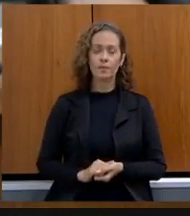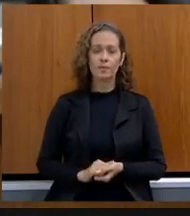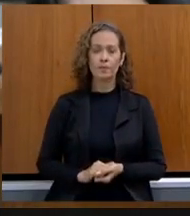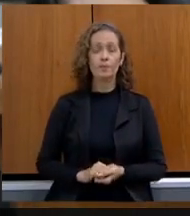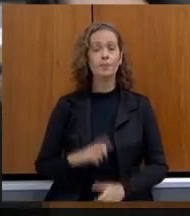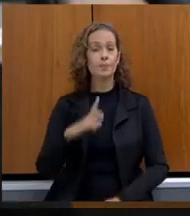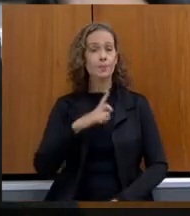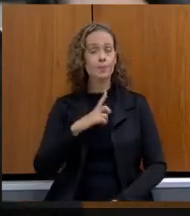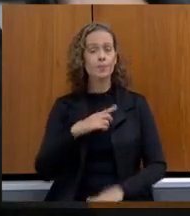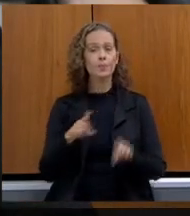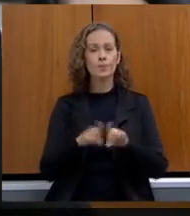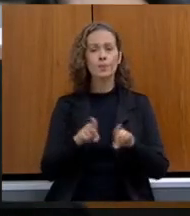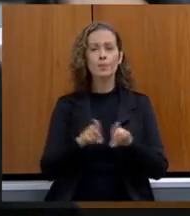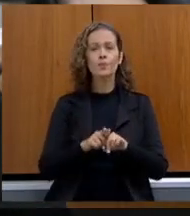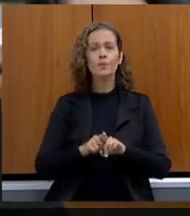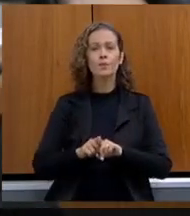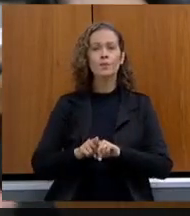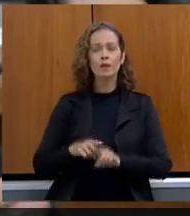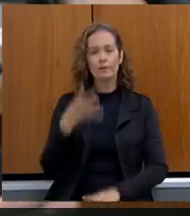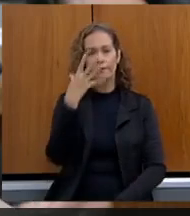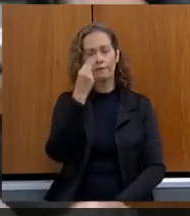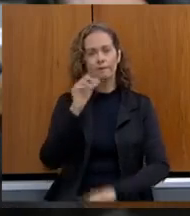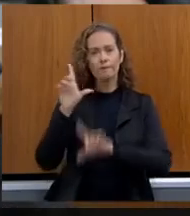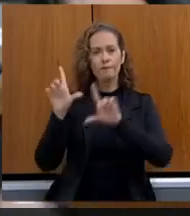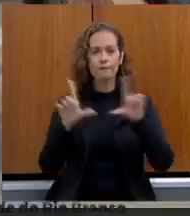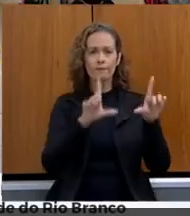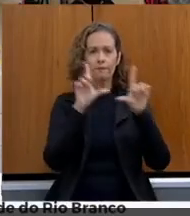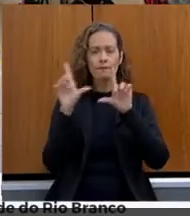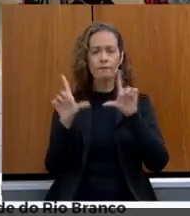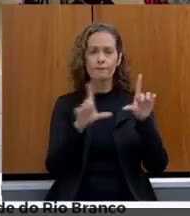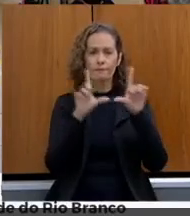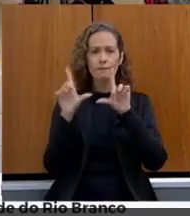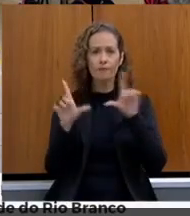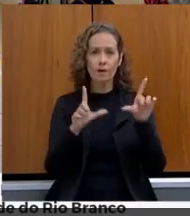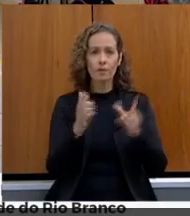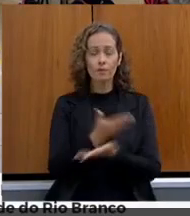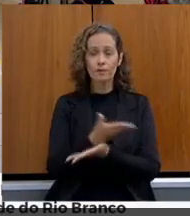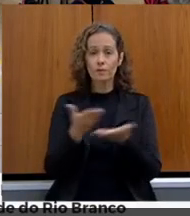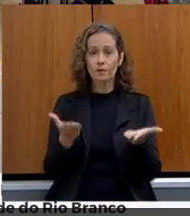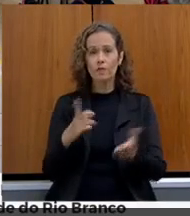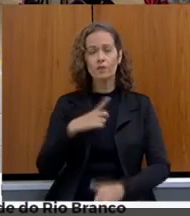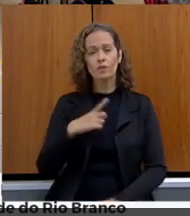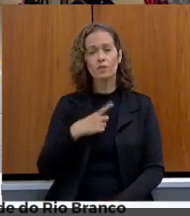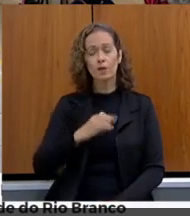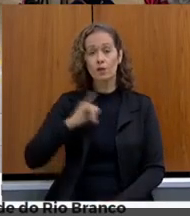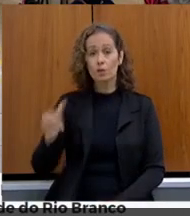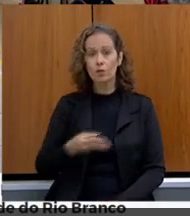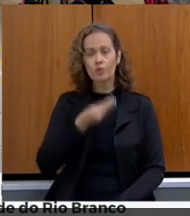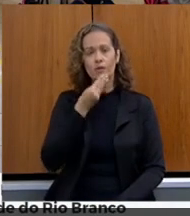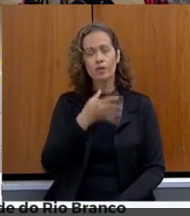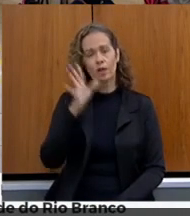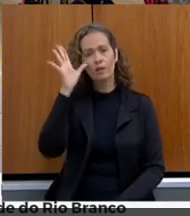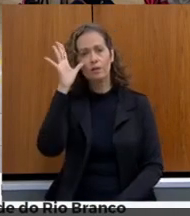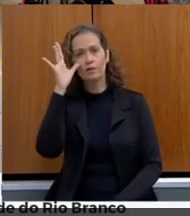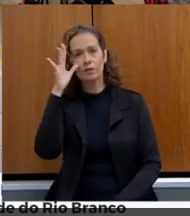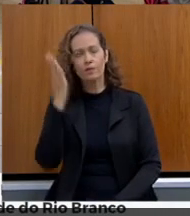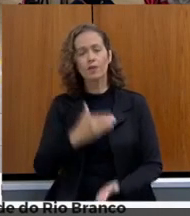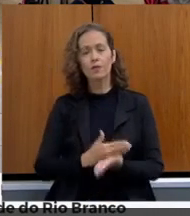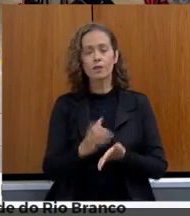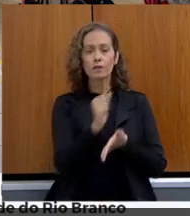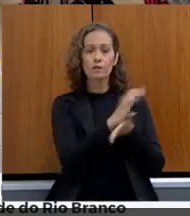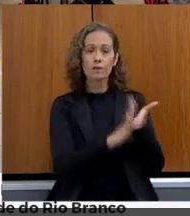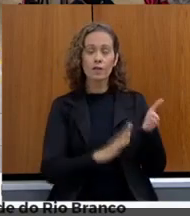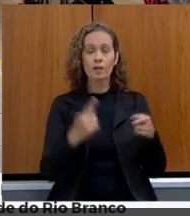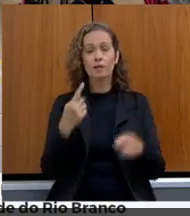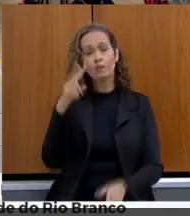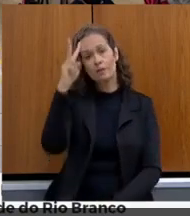nós temos aí algumas imagens eu acho que é a gente vocês tiveram a oportunidade de ver desde o início das atividades na segunda-feira